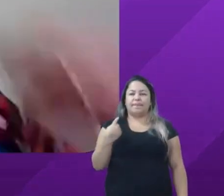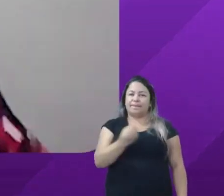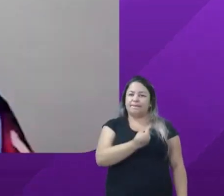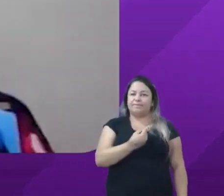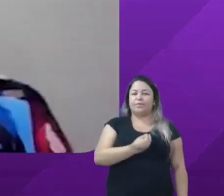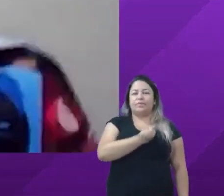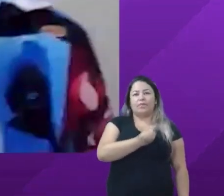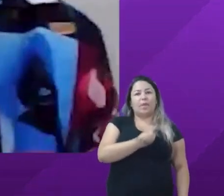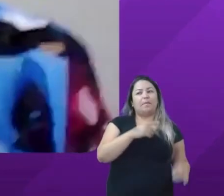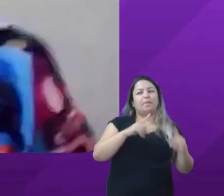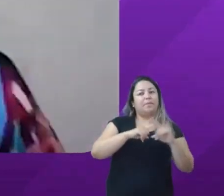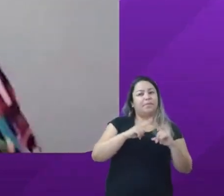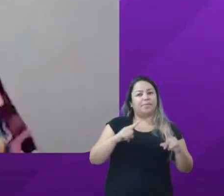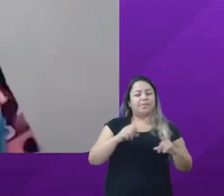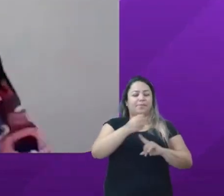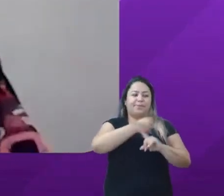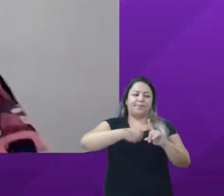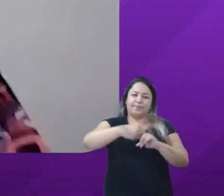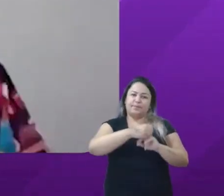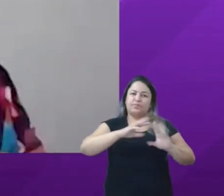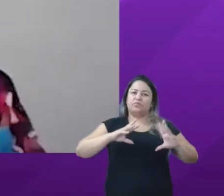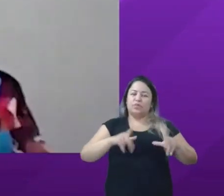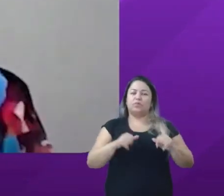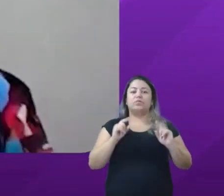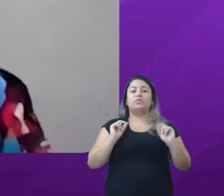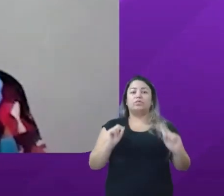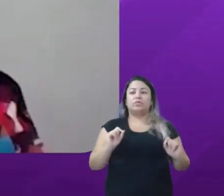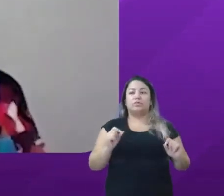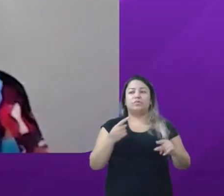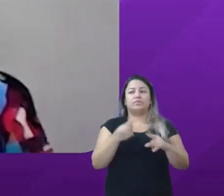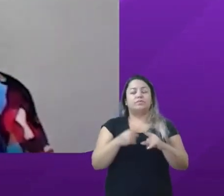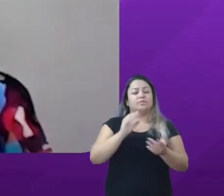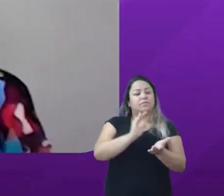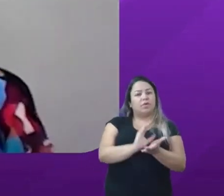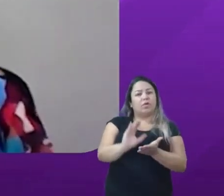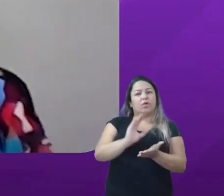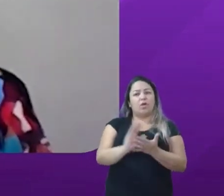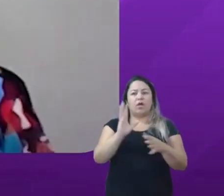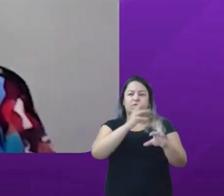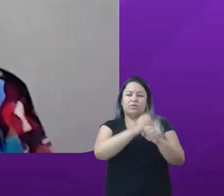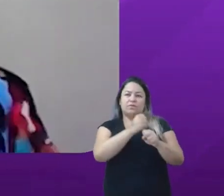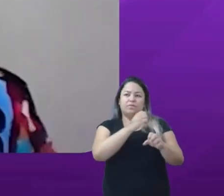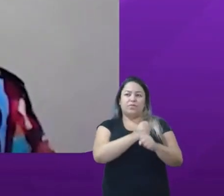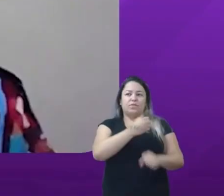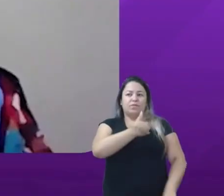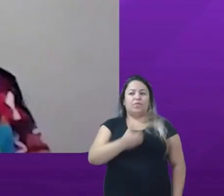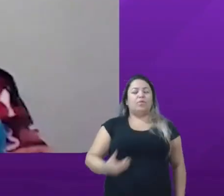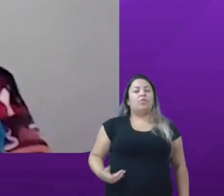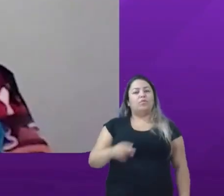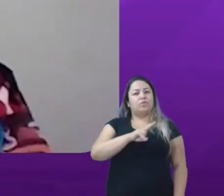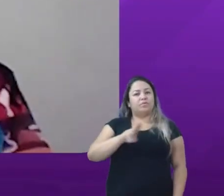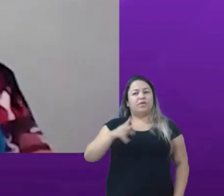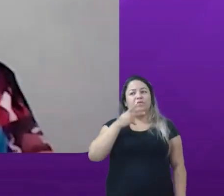enquanto mulheres, mas também da sociedade como um todo, porque os recursos do orçamento público, o nome já está